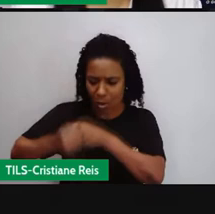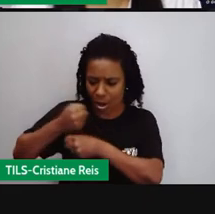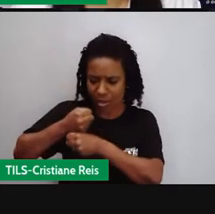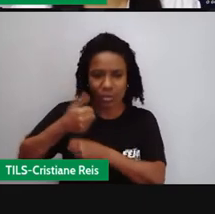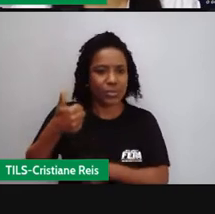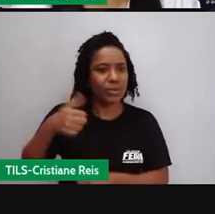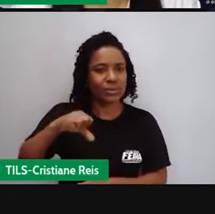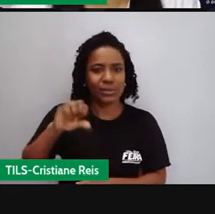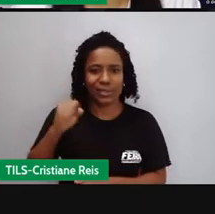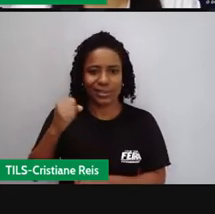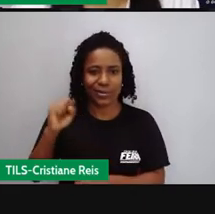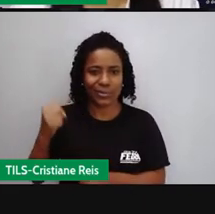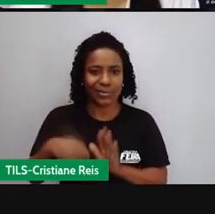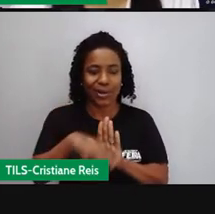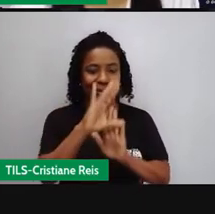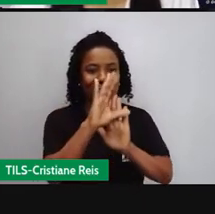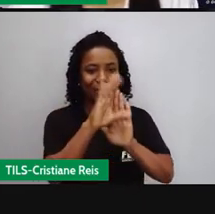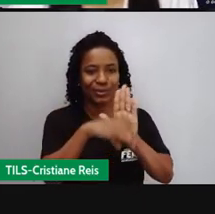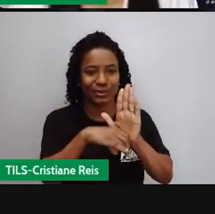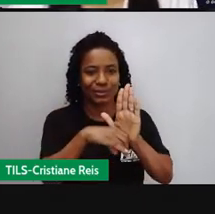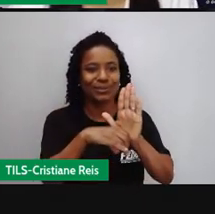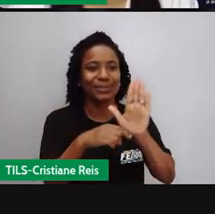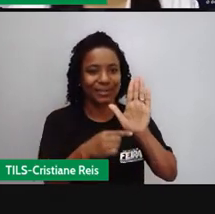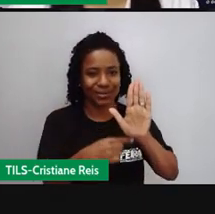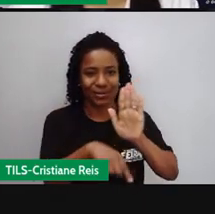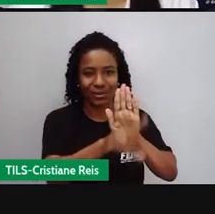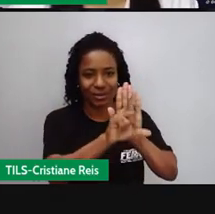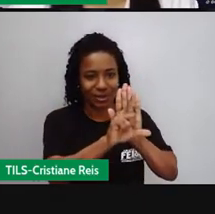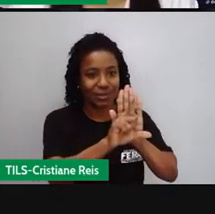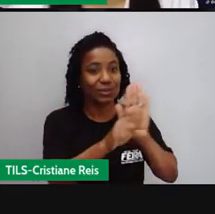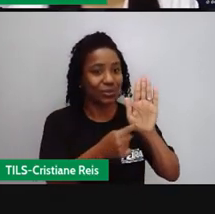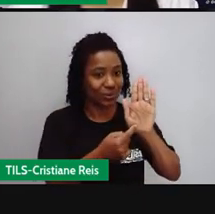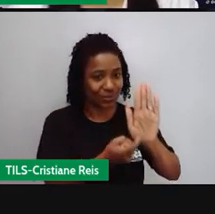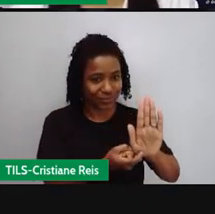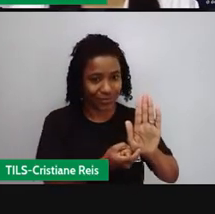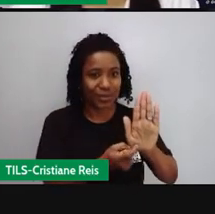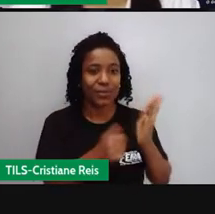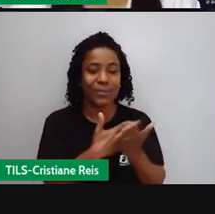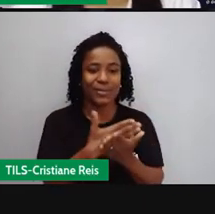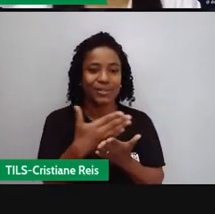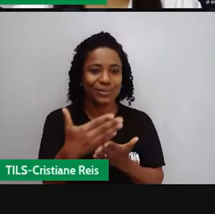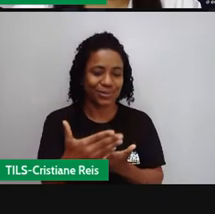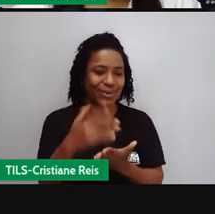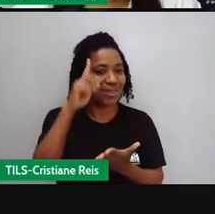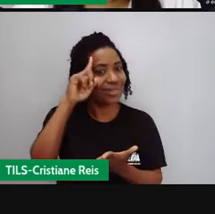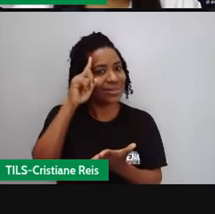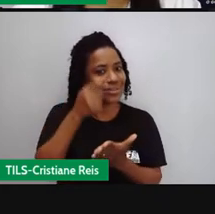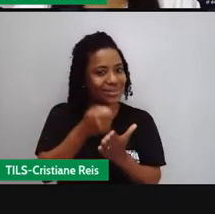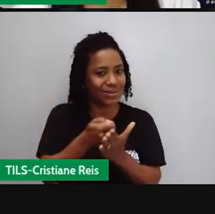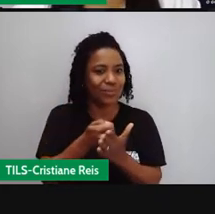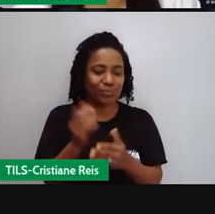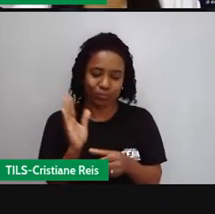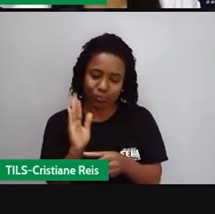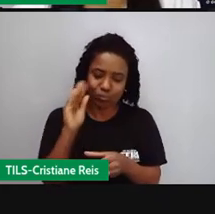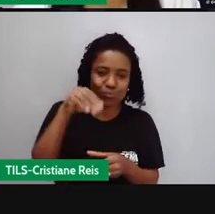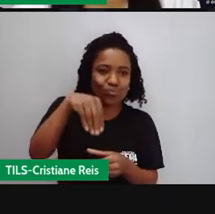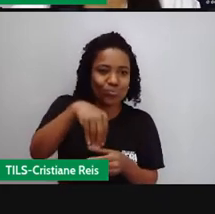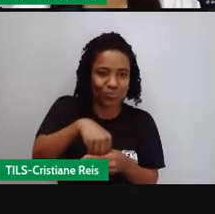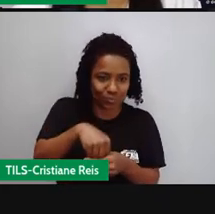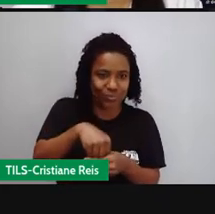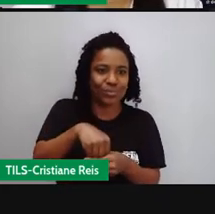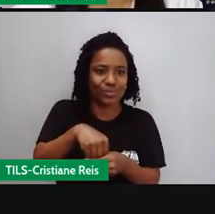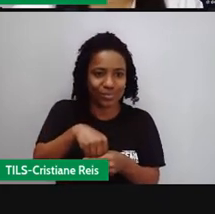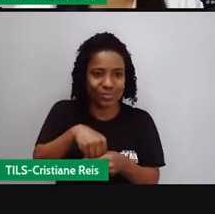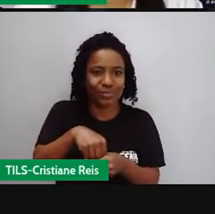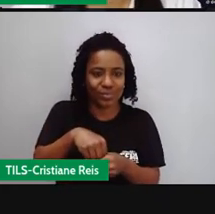última Constituição estabelecida em nosso país, o direito de votar para todos, né, foi estabelecido